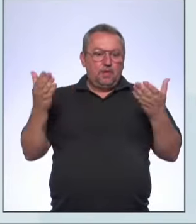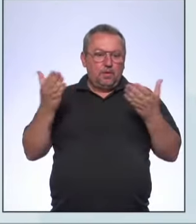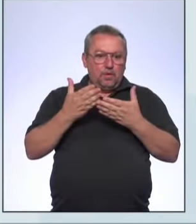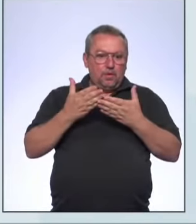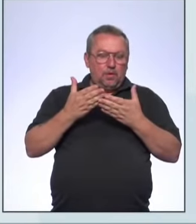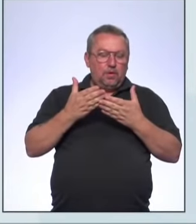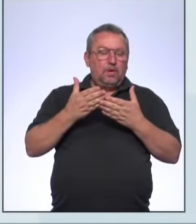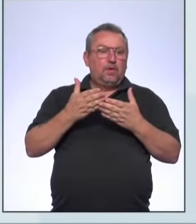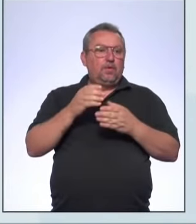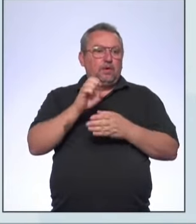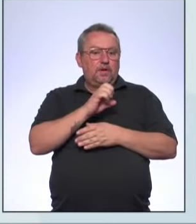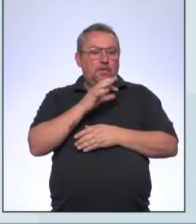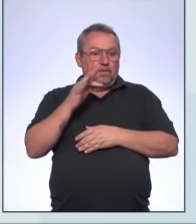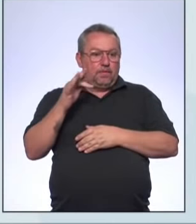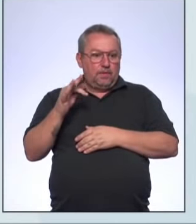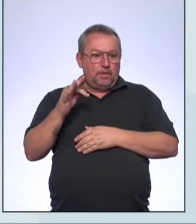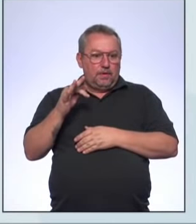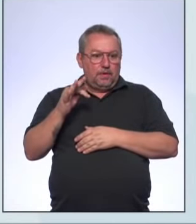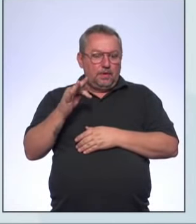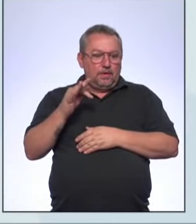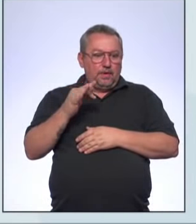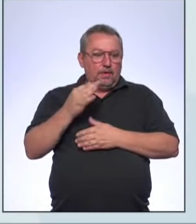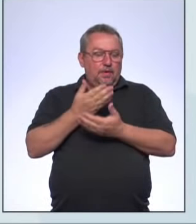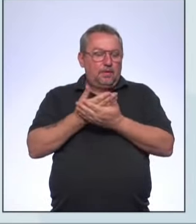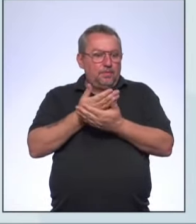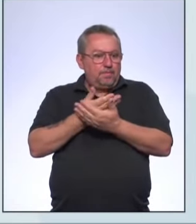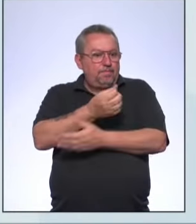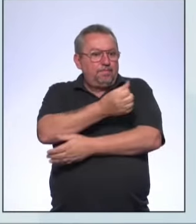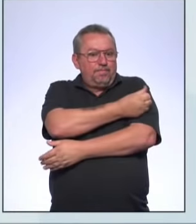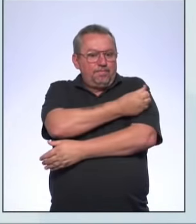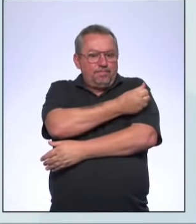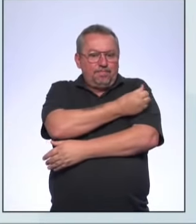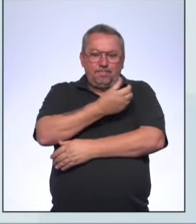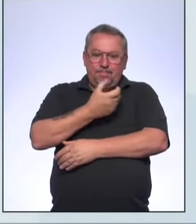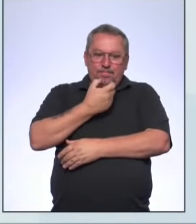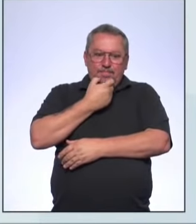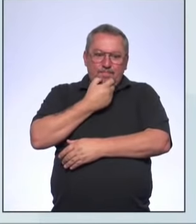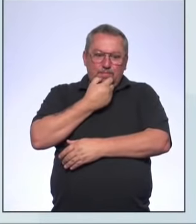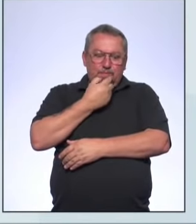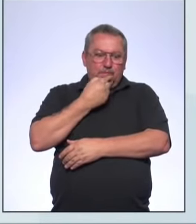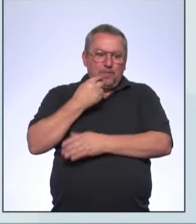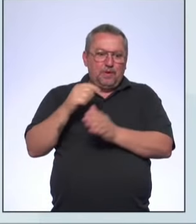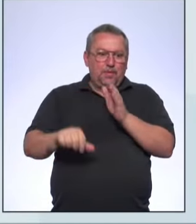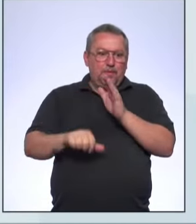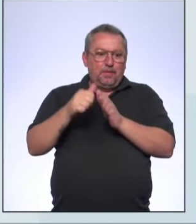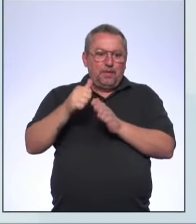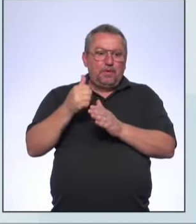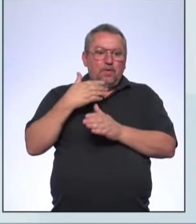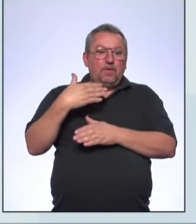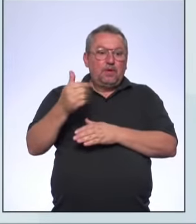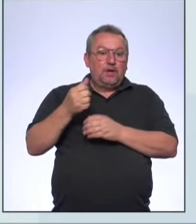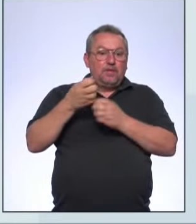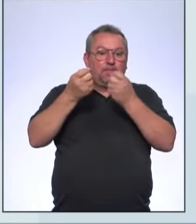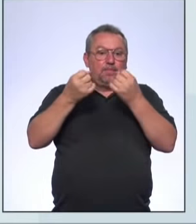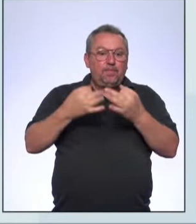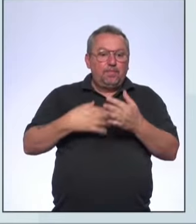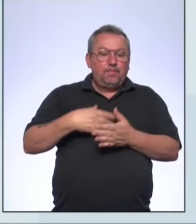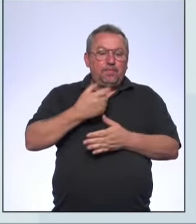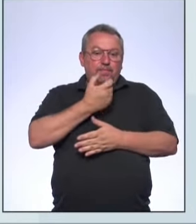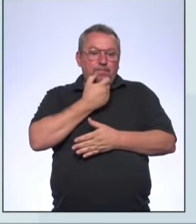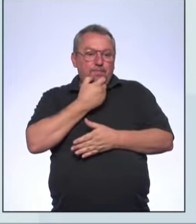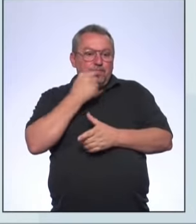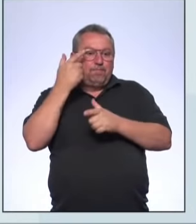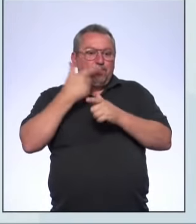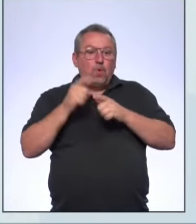habilidades do ensino fundamental não é aula de sexto ano de inglês é a primeira habilidade solicitar esclarecimentos